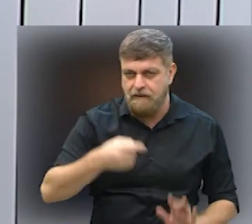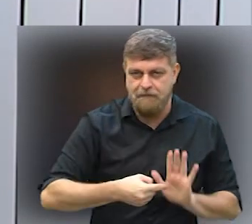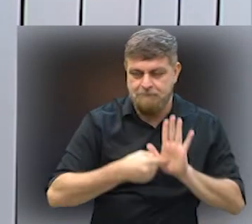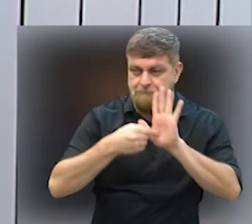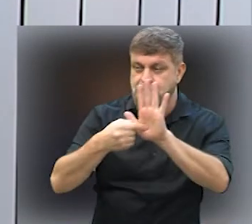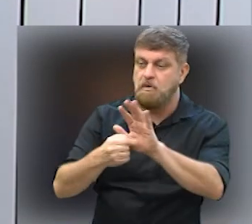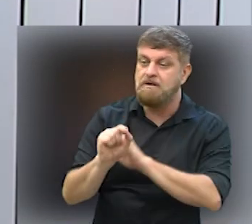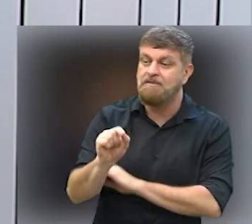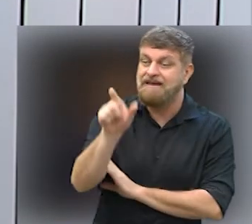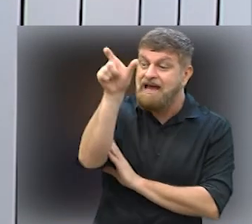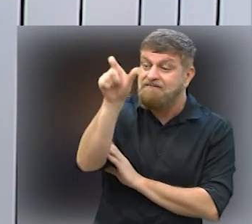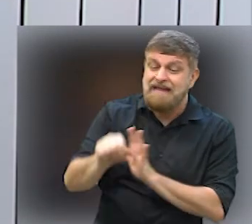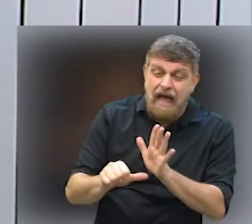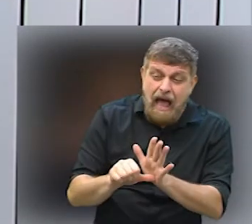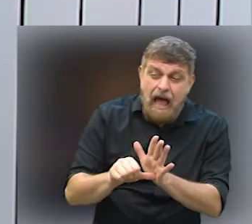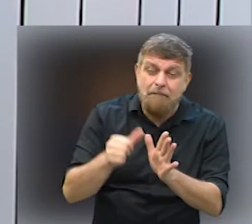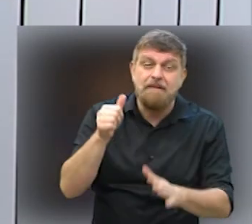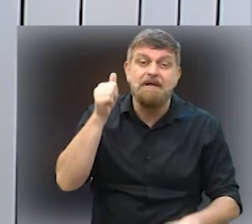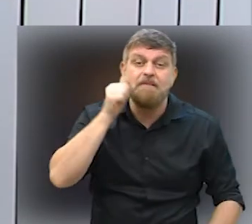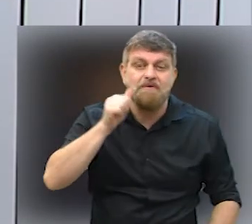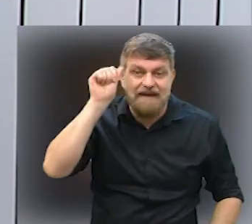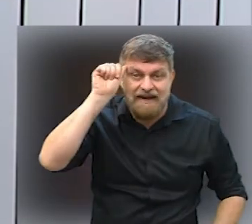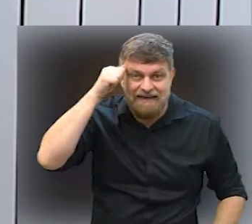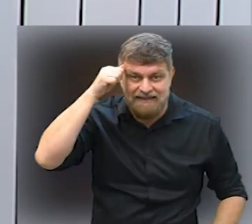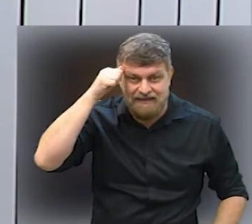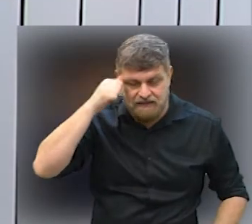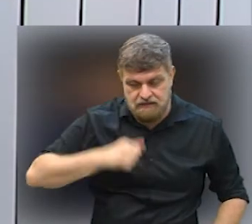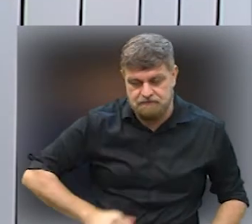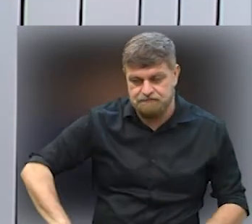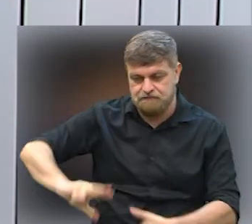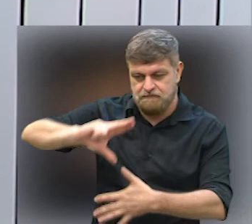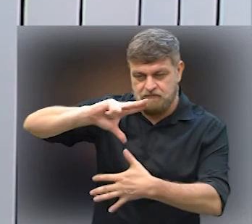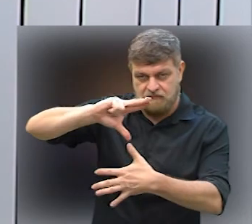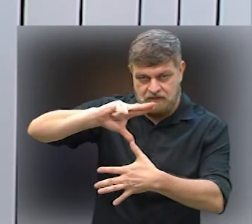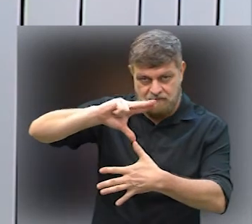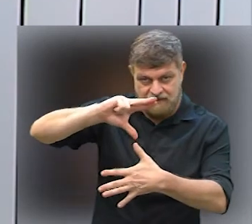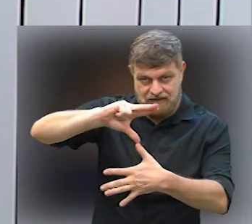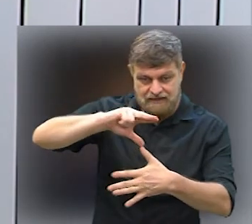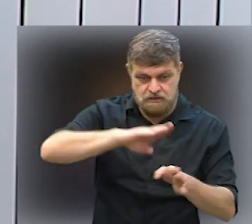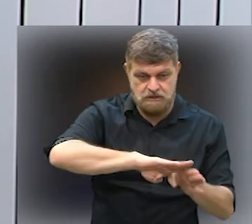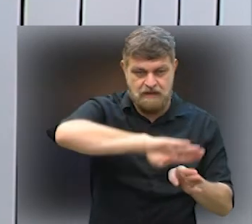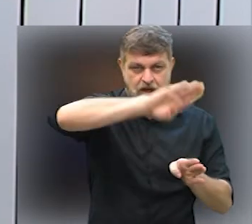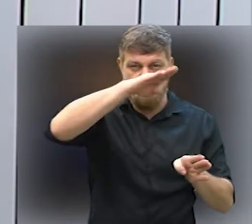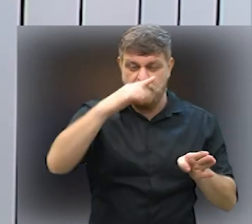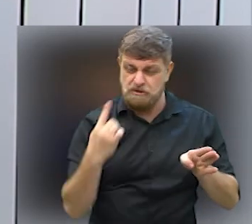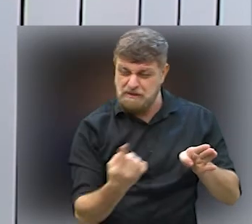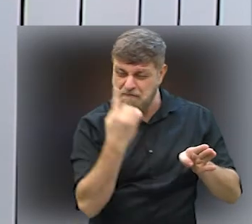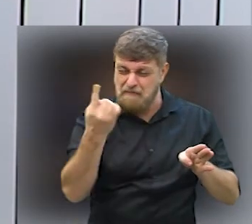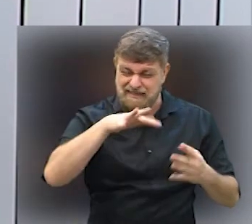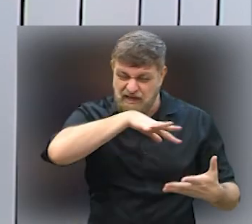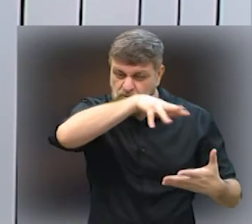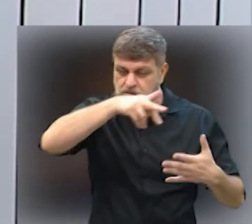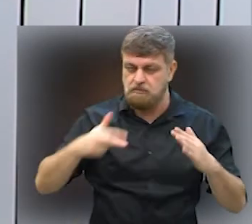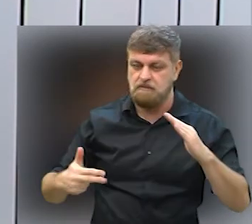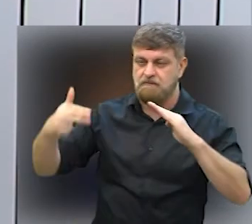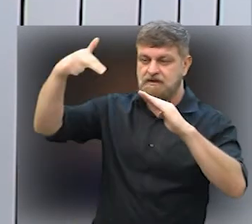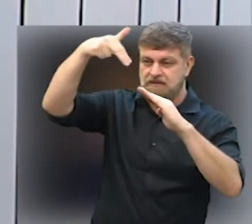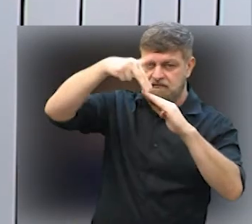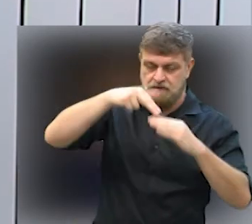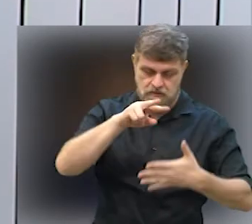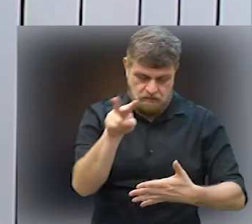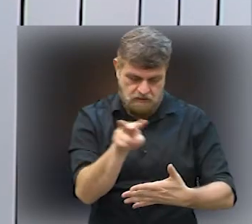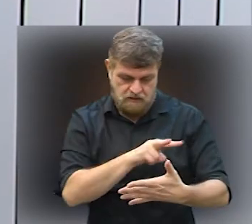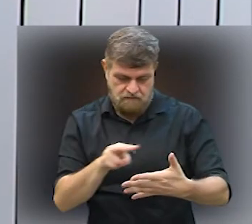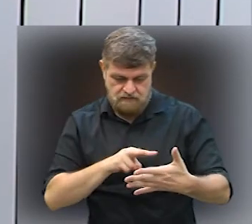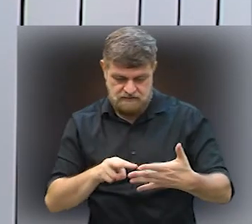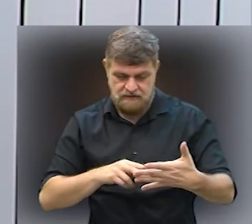dão ênfase em você ser a primeira negra da América Latina no topo do Monte Everest. Quando você lê isso,